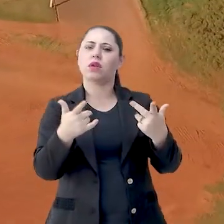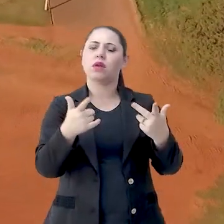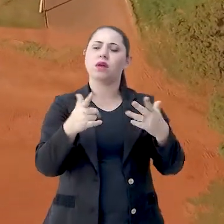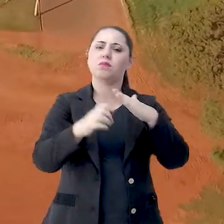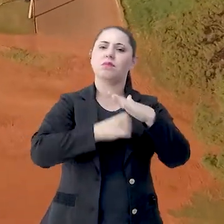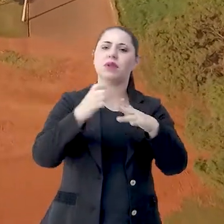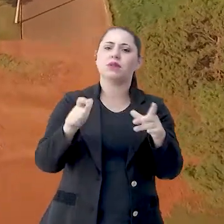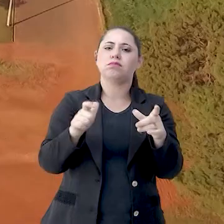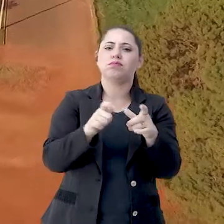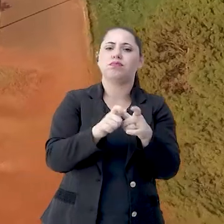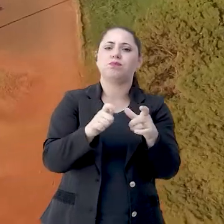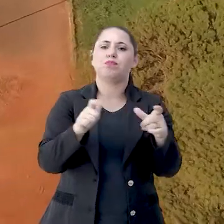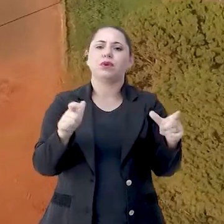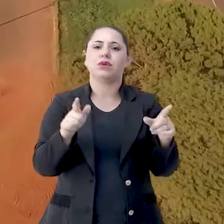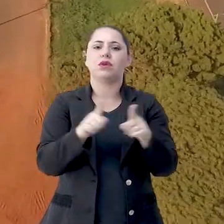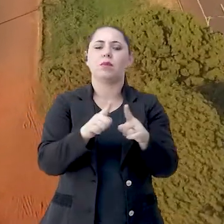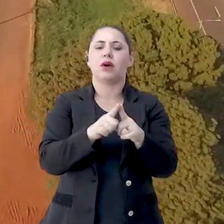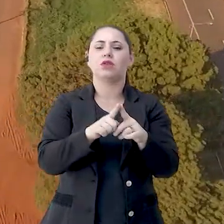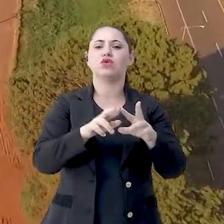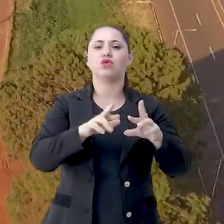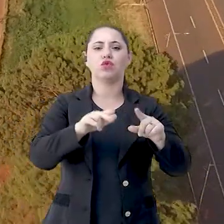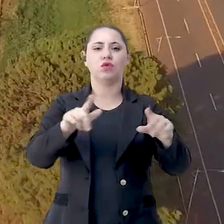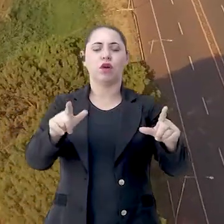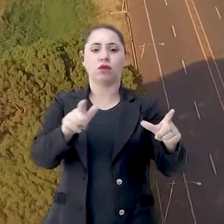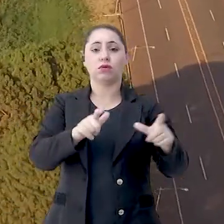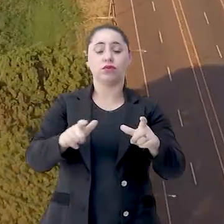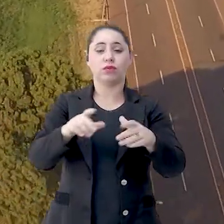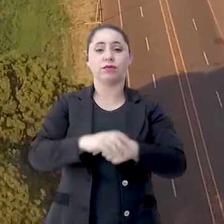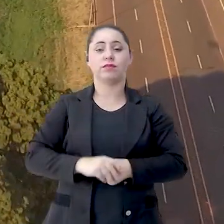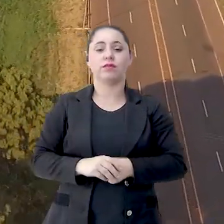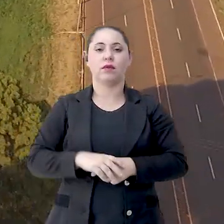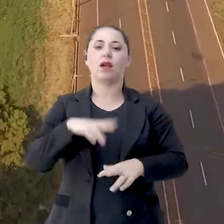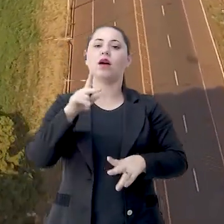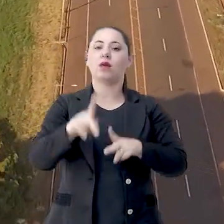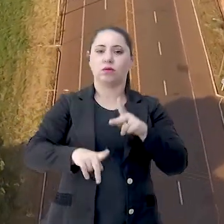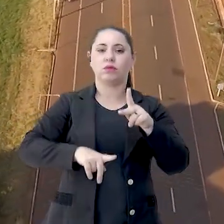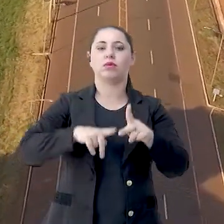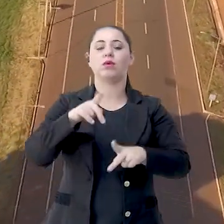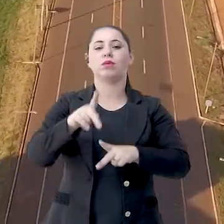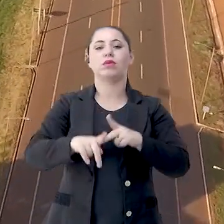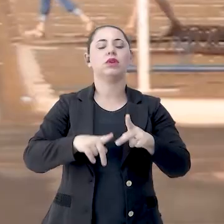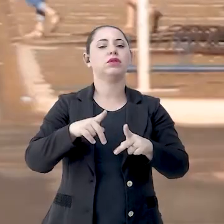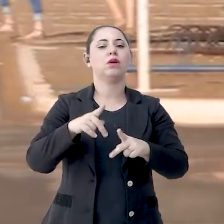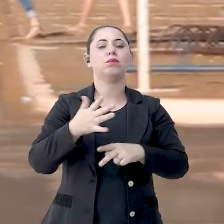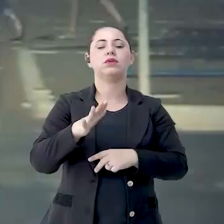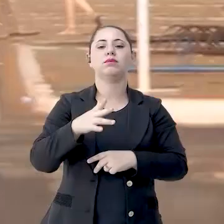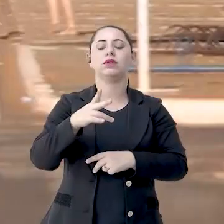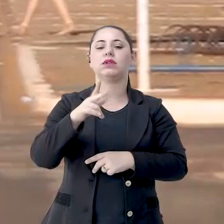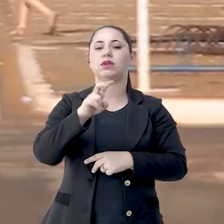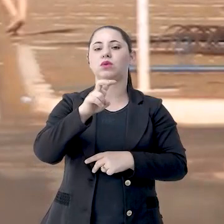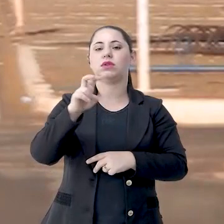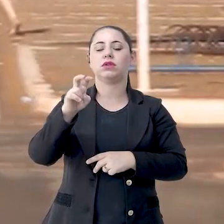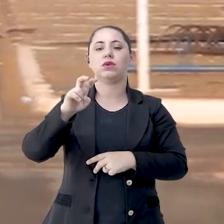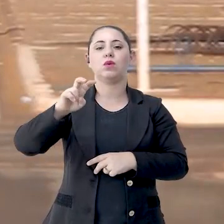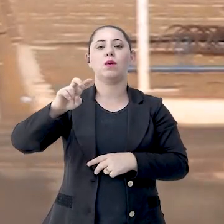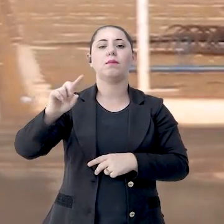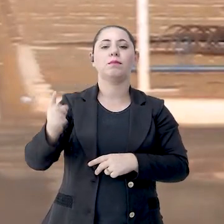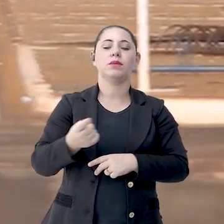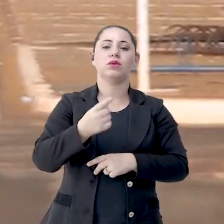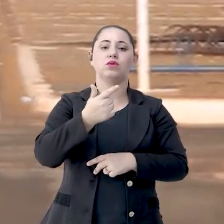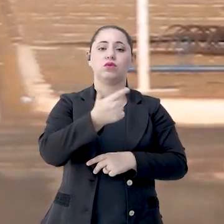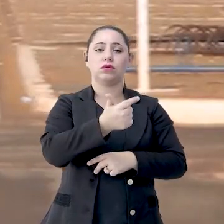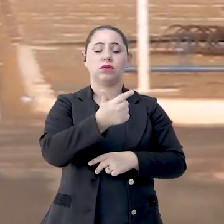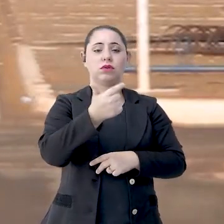e diversas outras de médio e pequeno porte nos mais variados ramos. A população estimada é